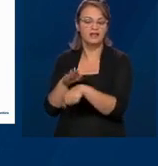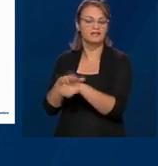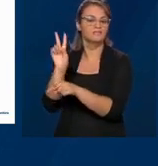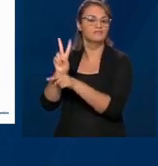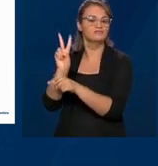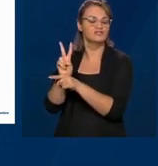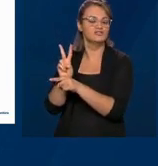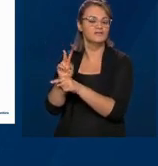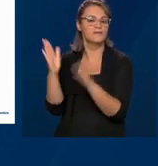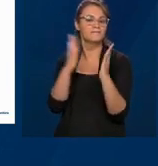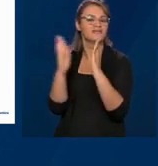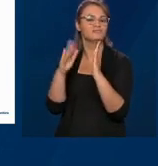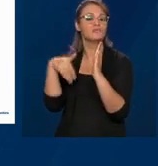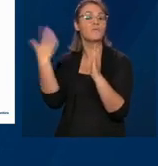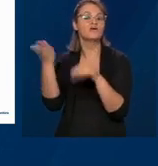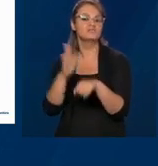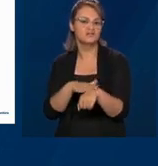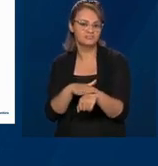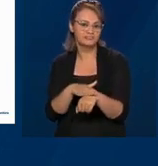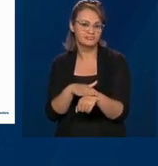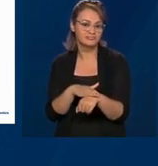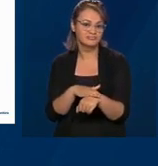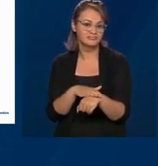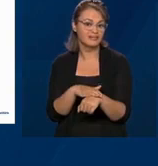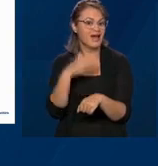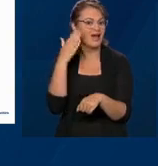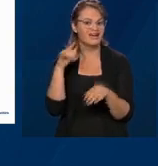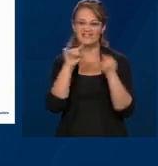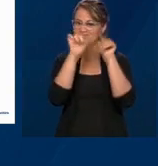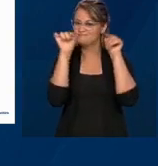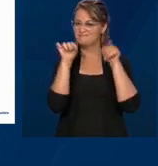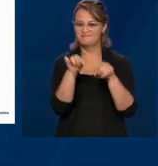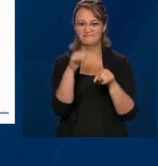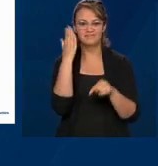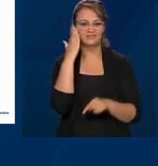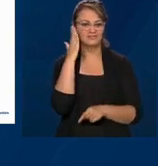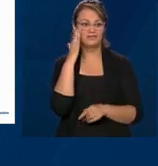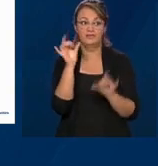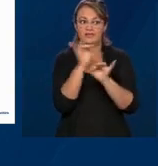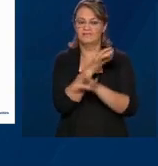vacina. Então, essa é uma incerteza que a gente quer colocar para os senhores, para que seja